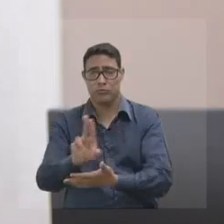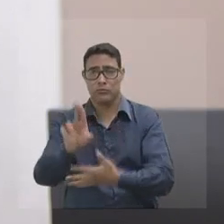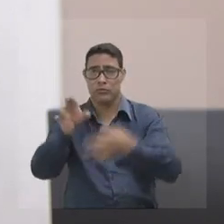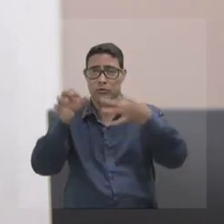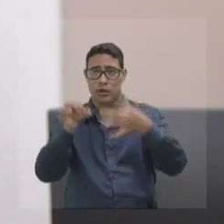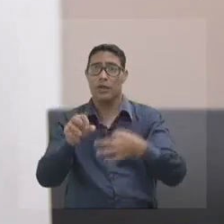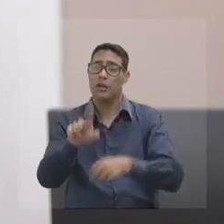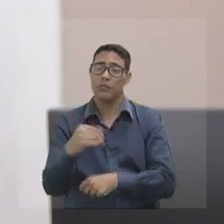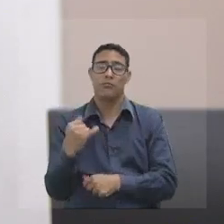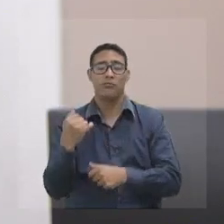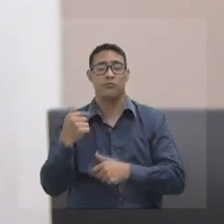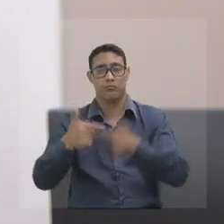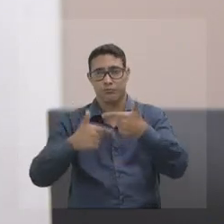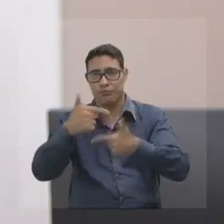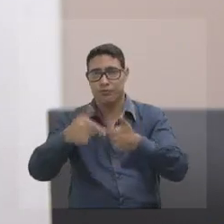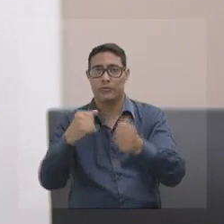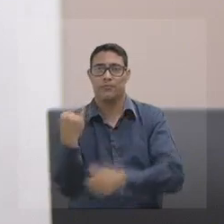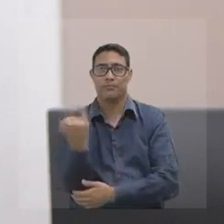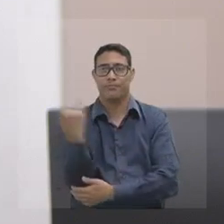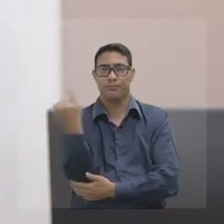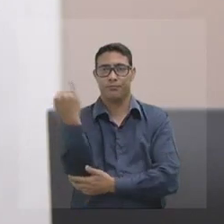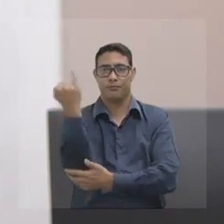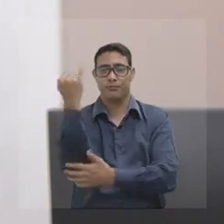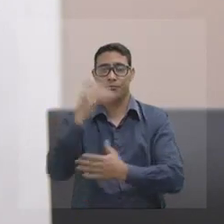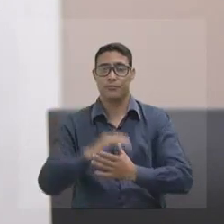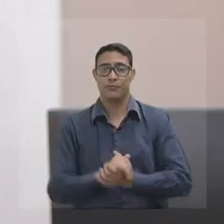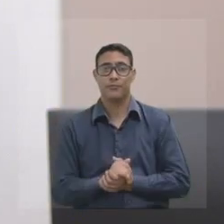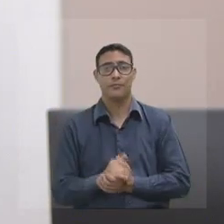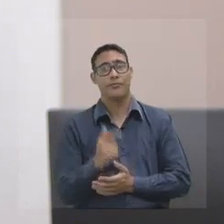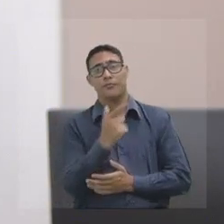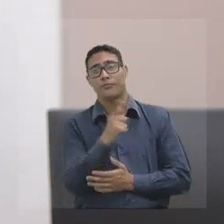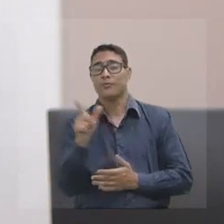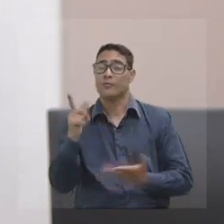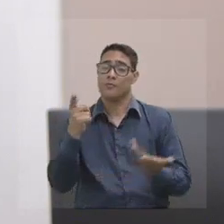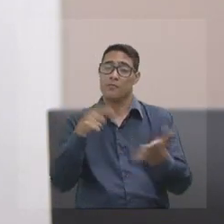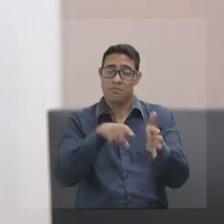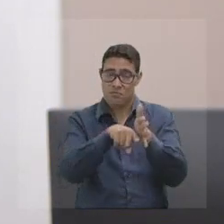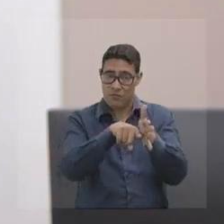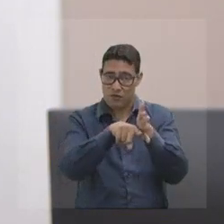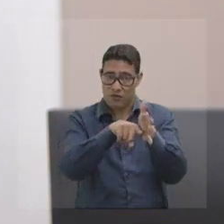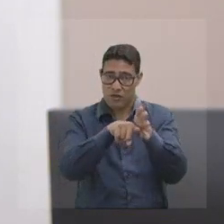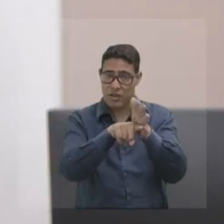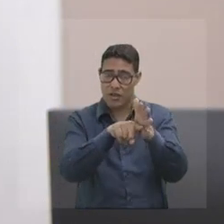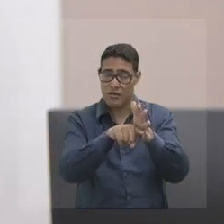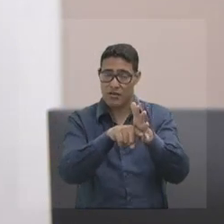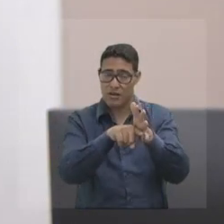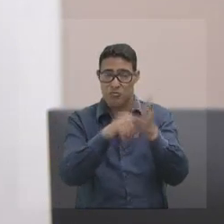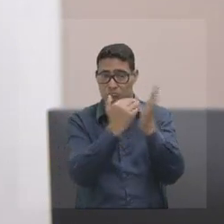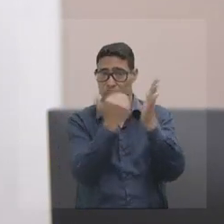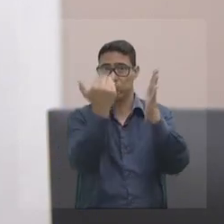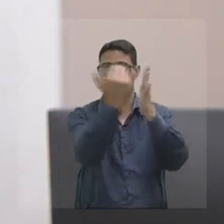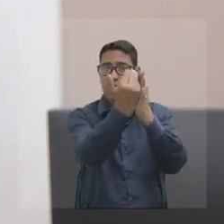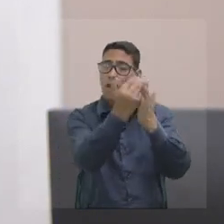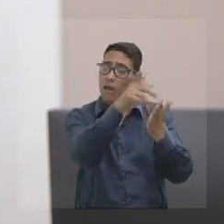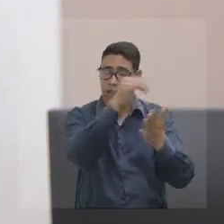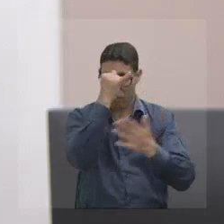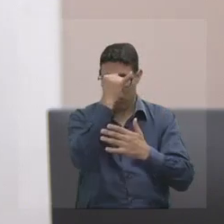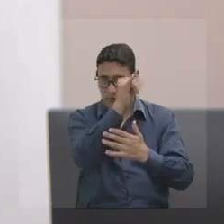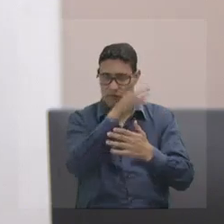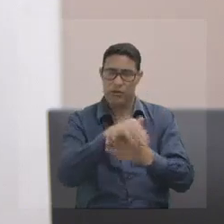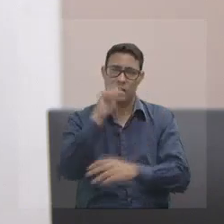muito importante e na linha da do incremento do fortalecimento da fiscalização a nossa grande prioridade é combate ao desmatamento